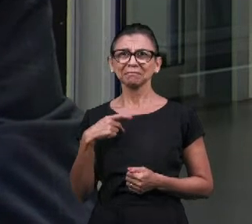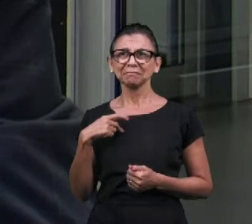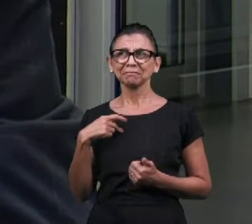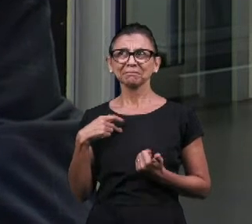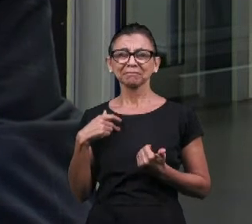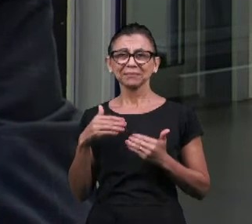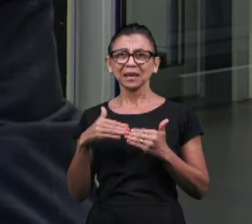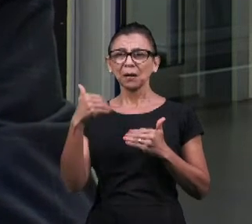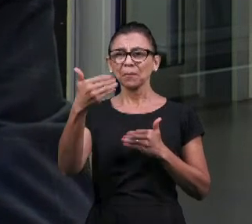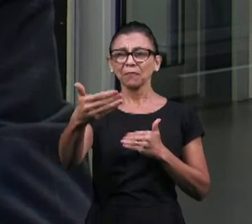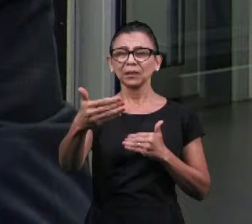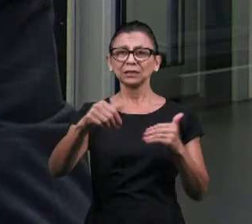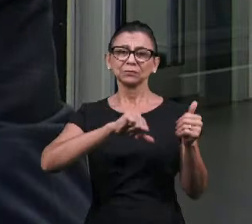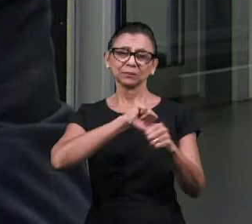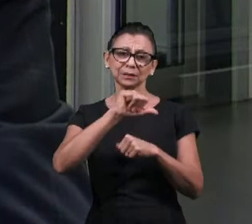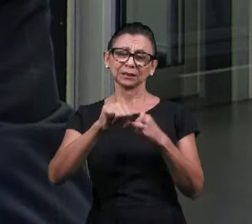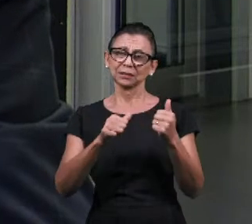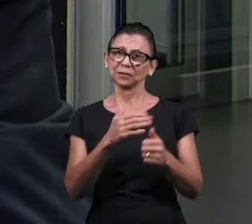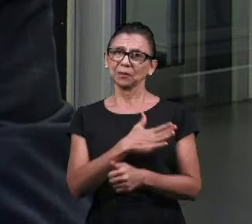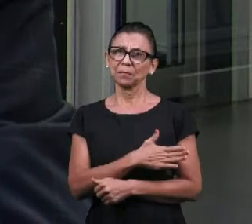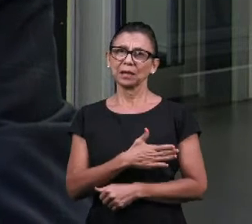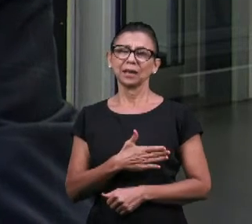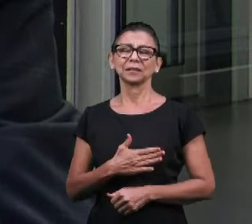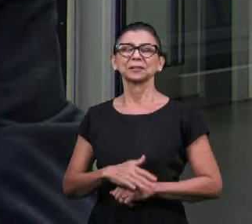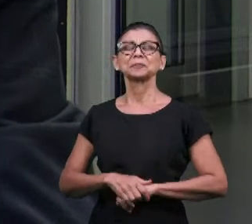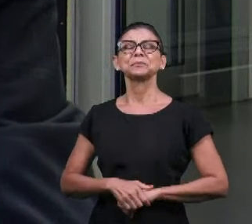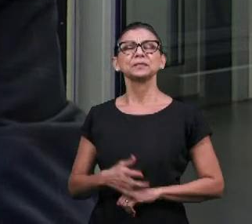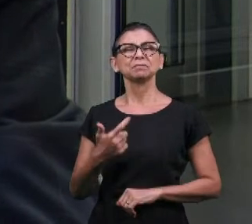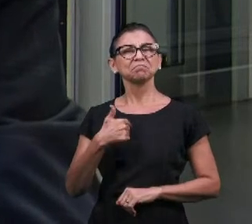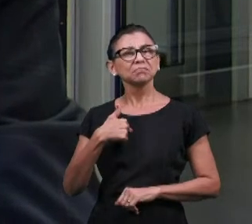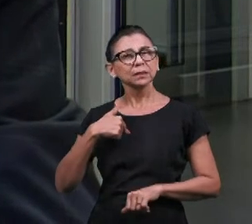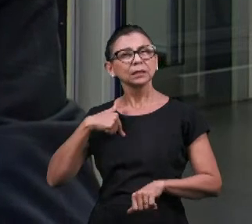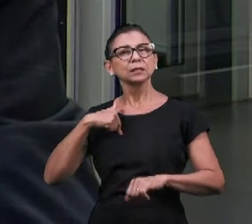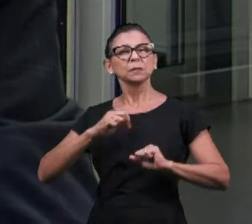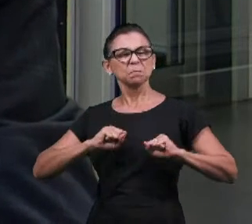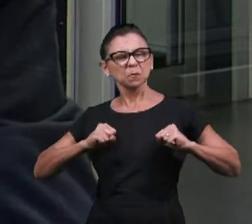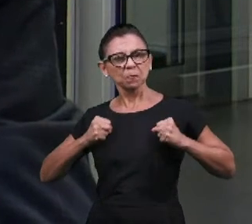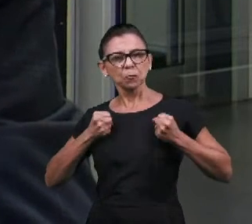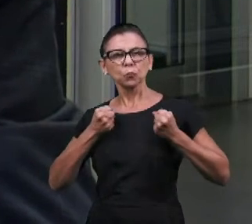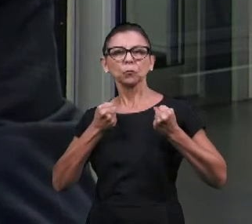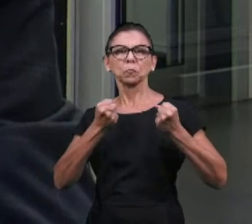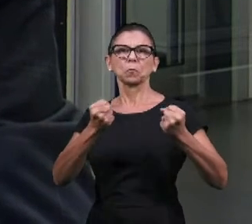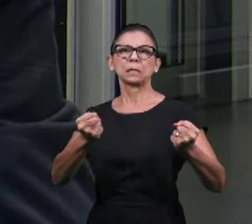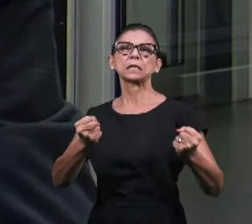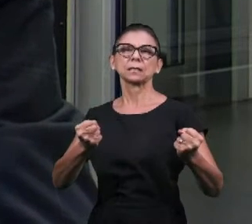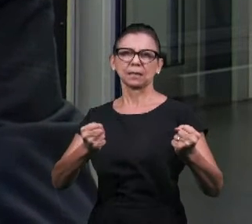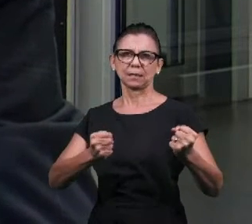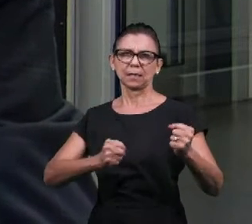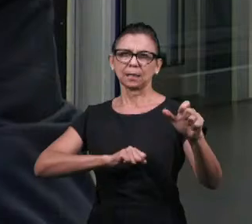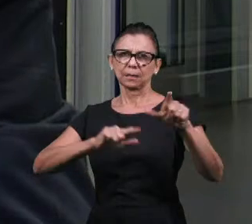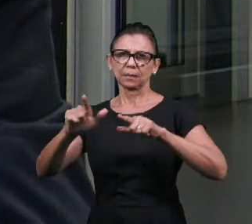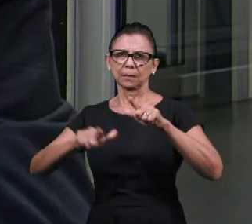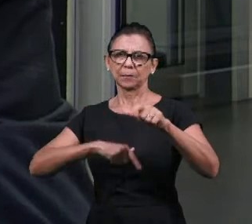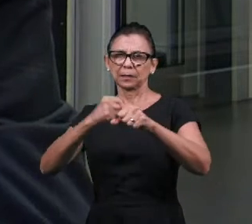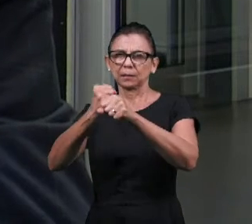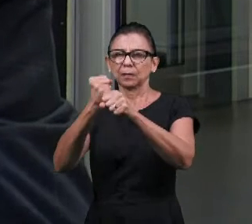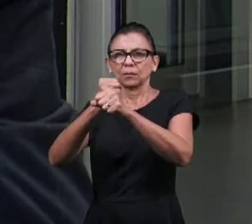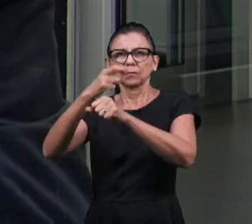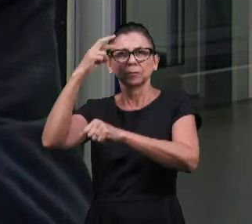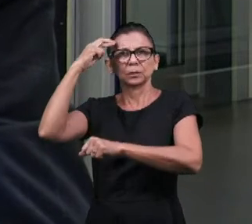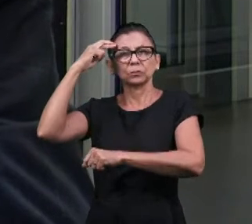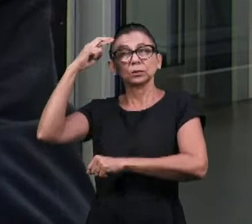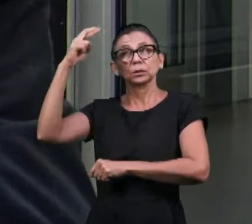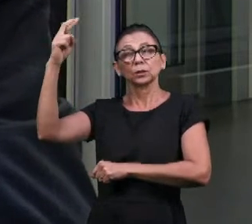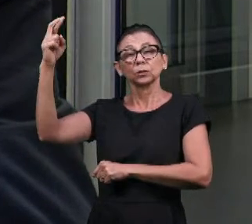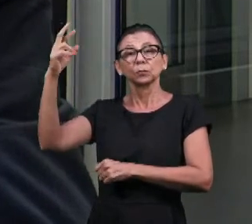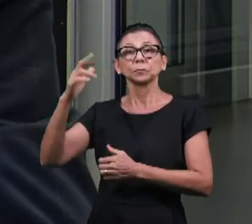Eu trabalhei muito pro Senhor, né? Eu me envolvi bastante com as coisas do Senhor e Deus começou a